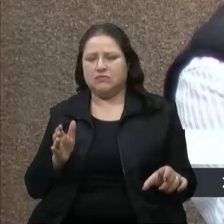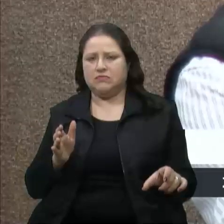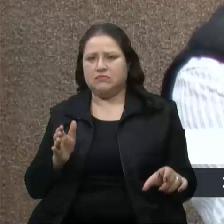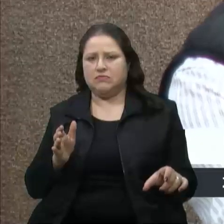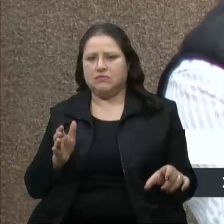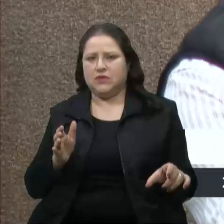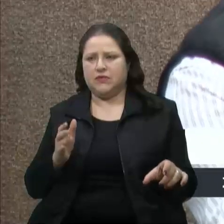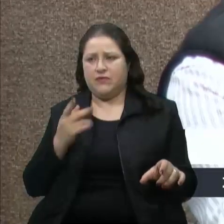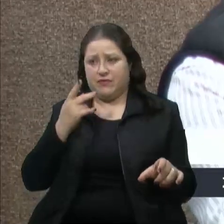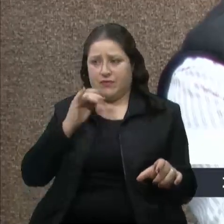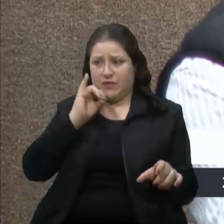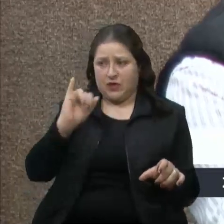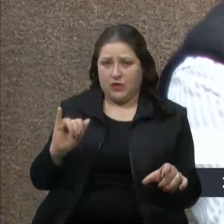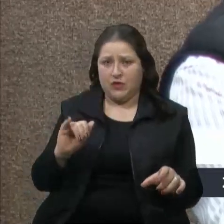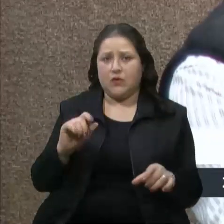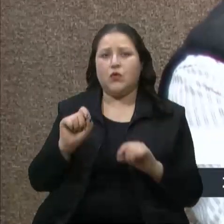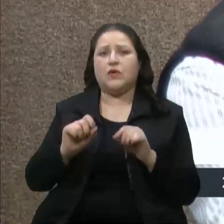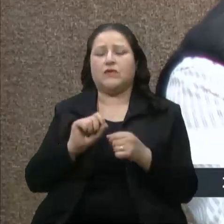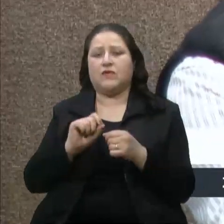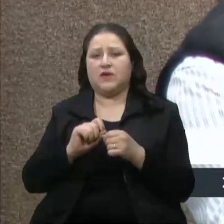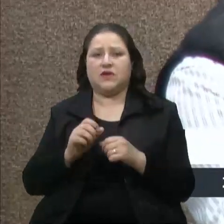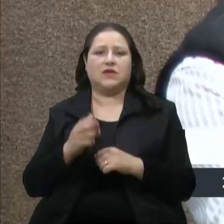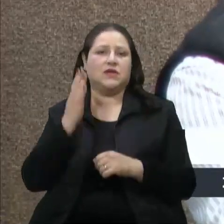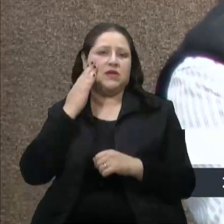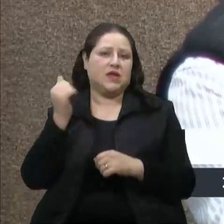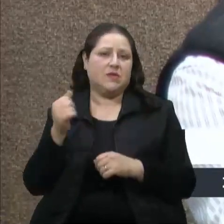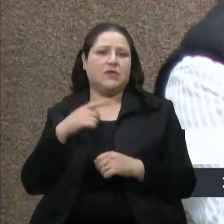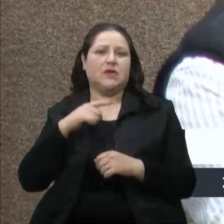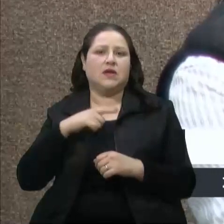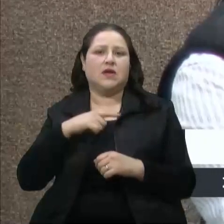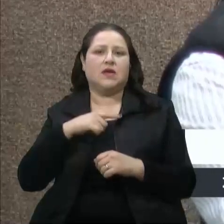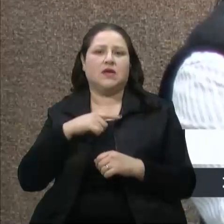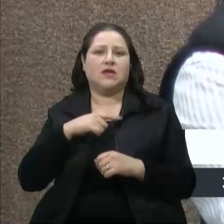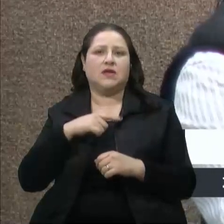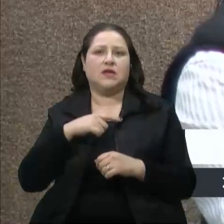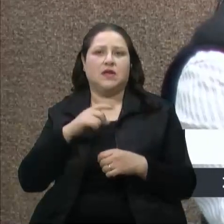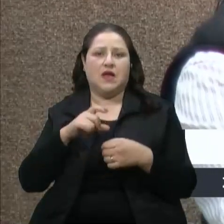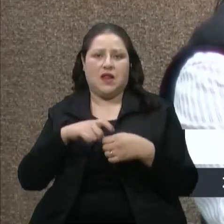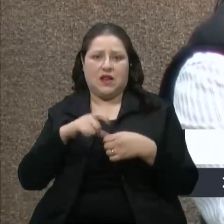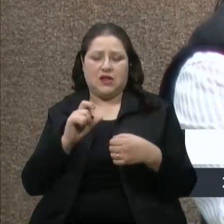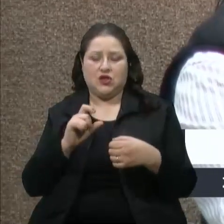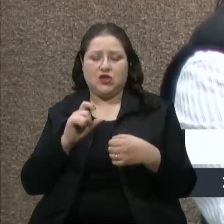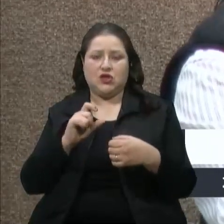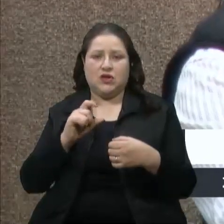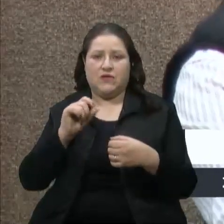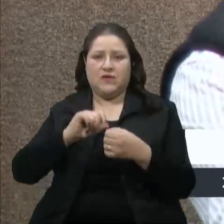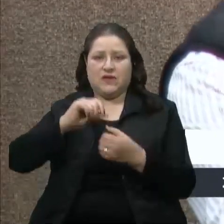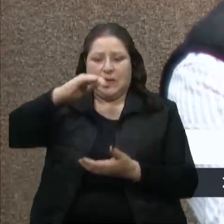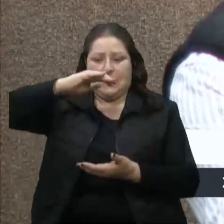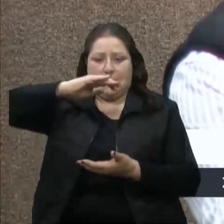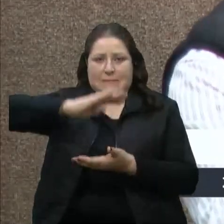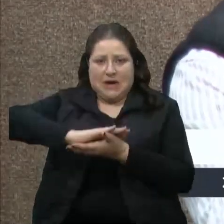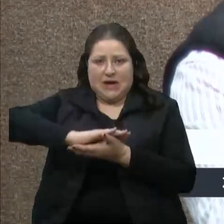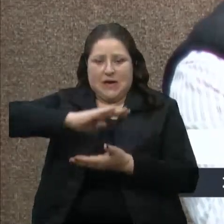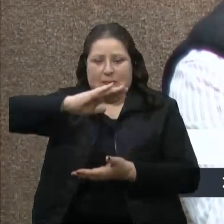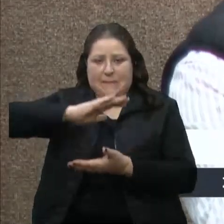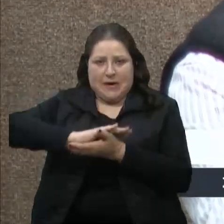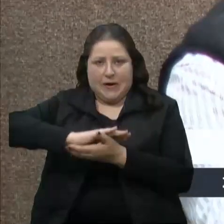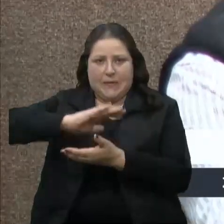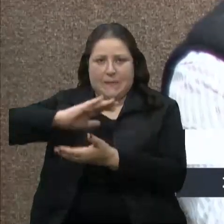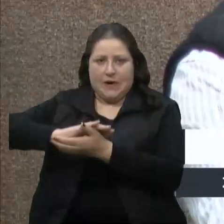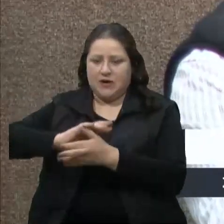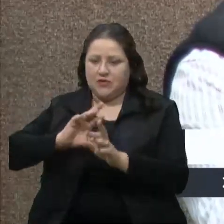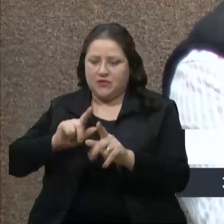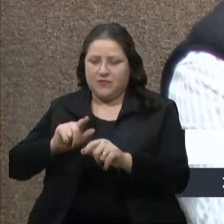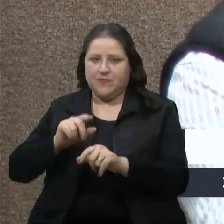fazer aqueles... As prensadas de latinhas são totalmente distintas. Quando você vai em qualquer empresa, em